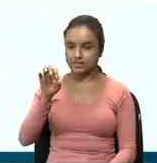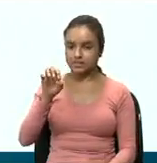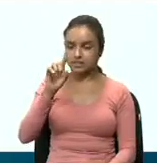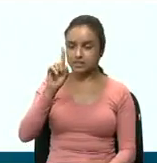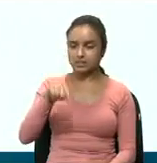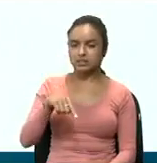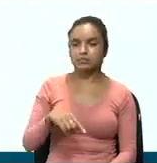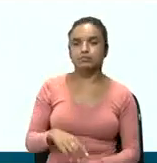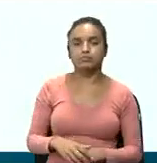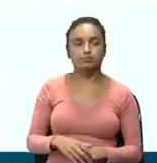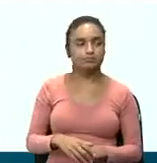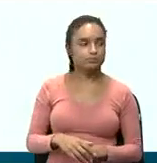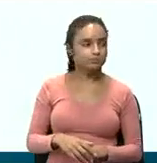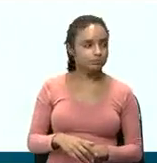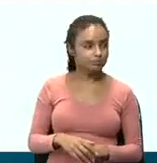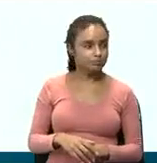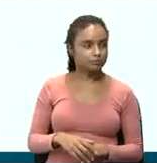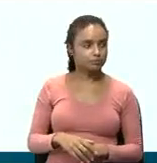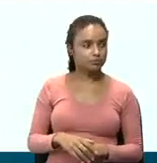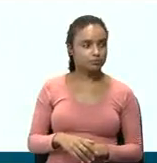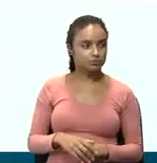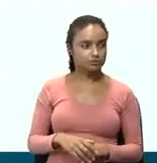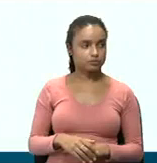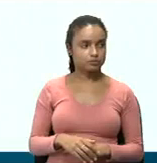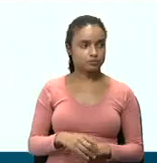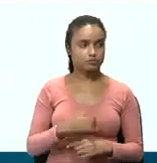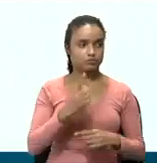meio, que multiplica o